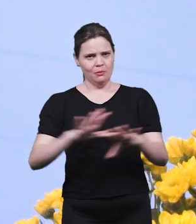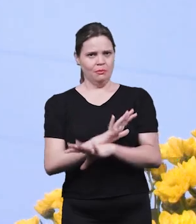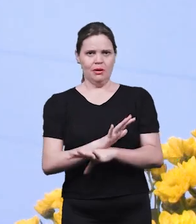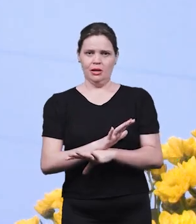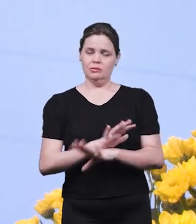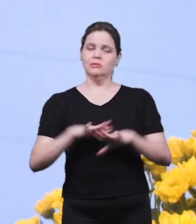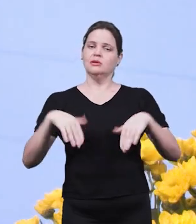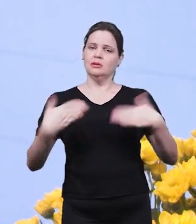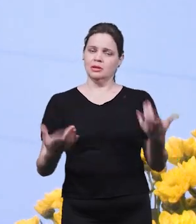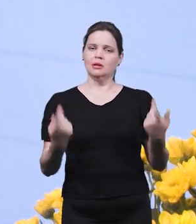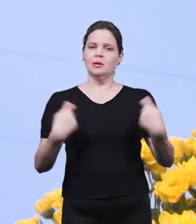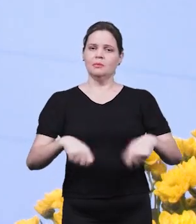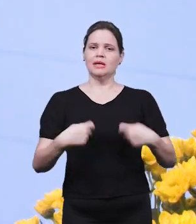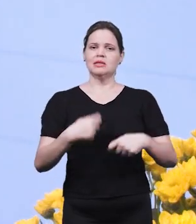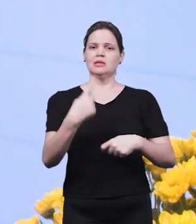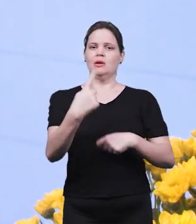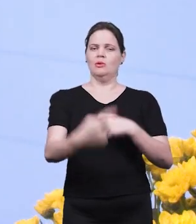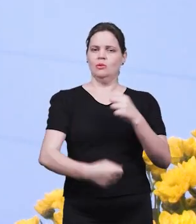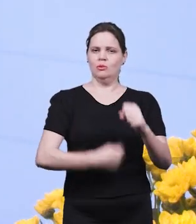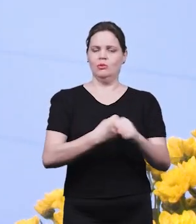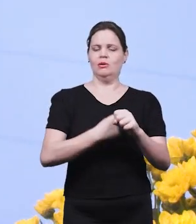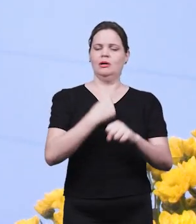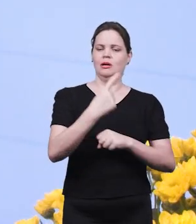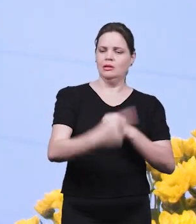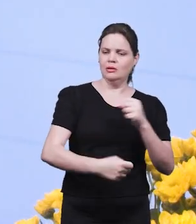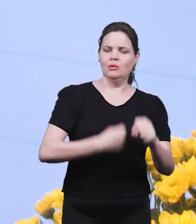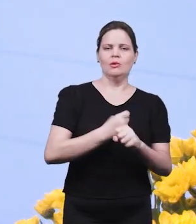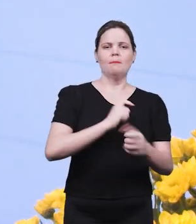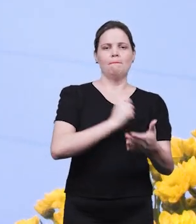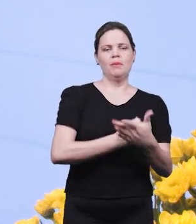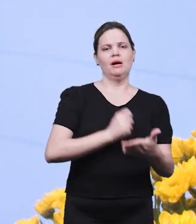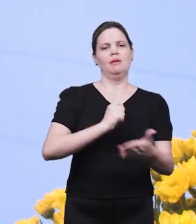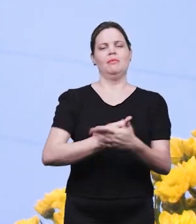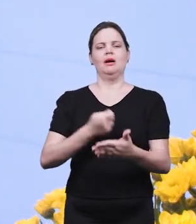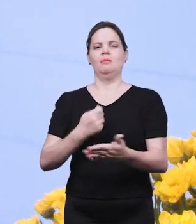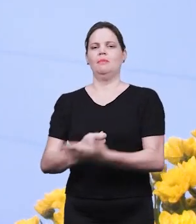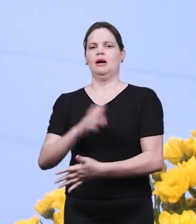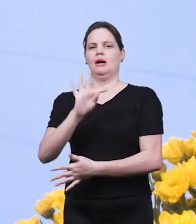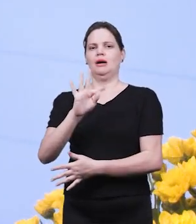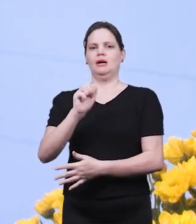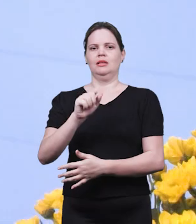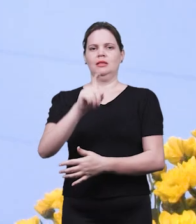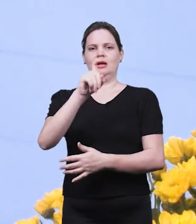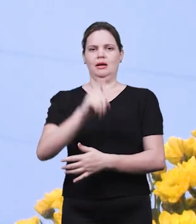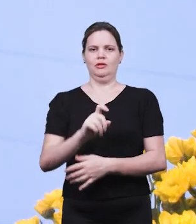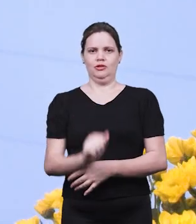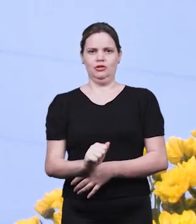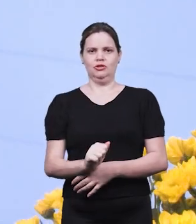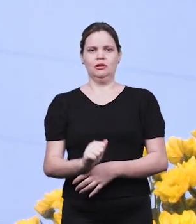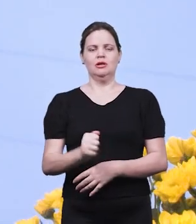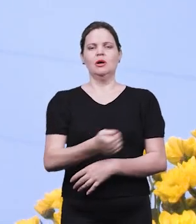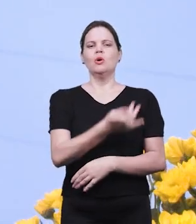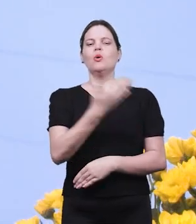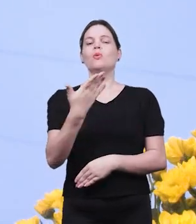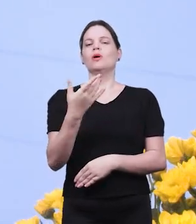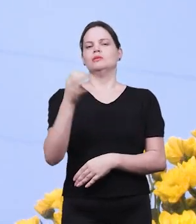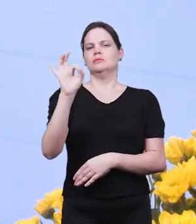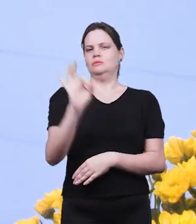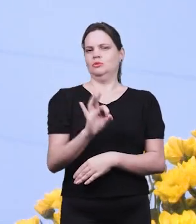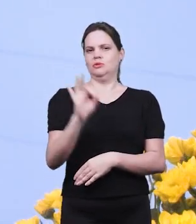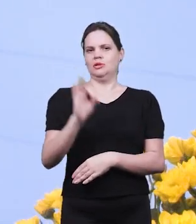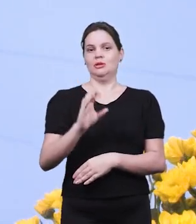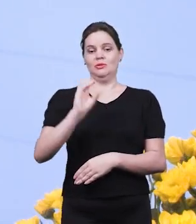anual atualmente é 0,6 sobre a terra nua, já incidiu sobre benfeitorias, mas